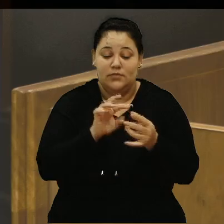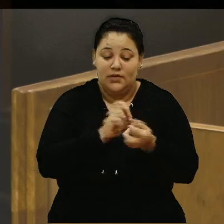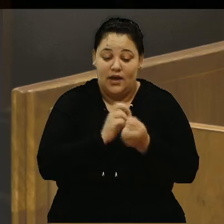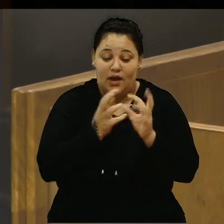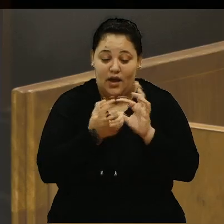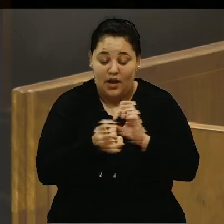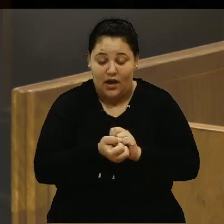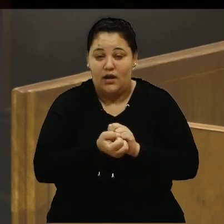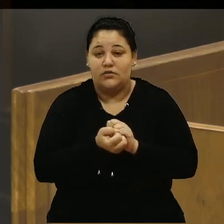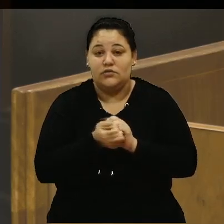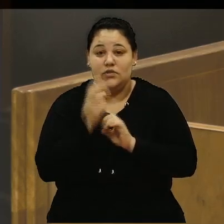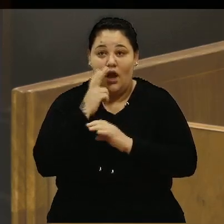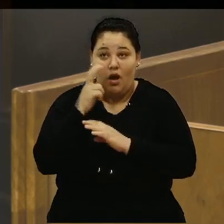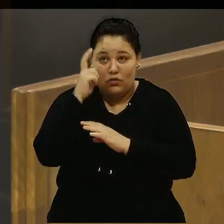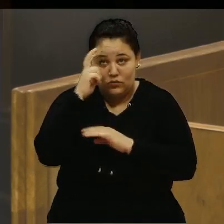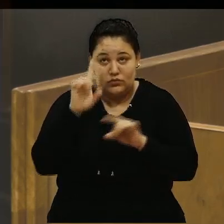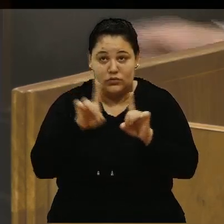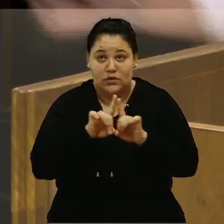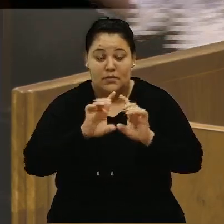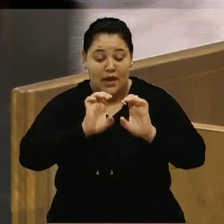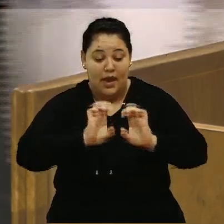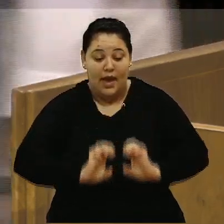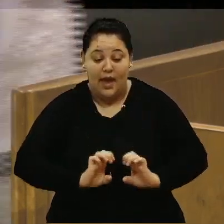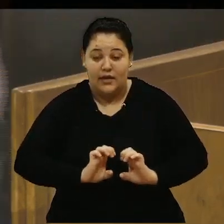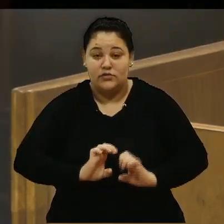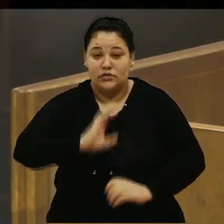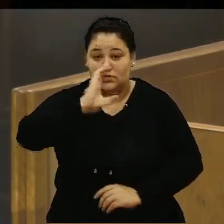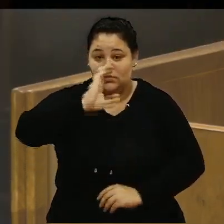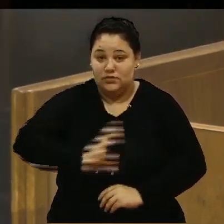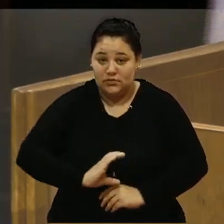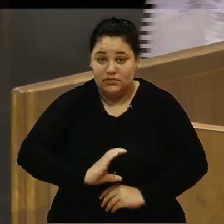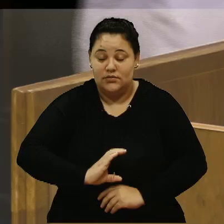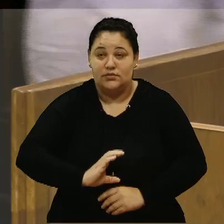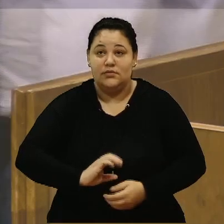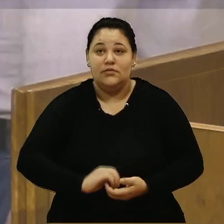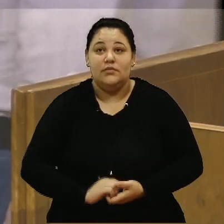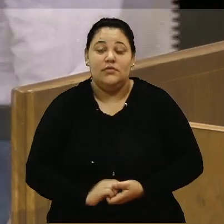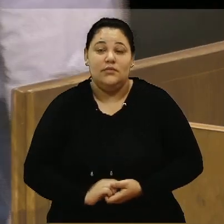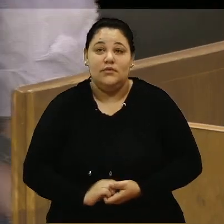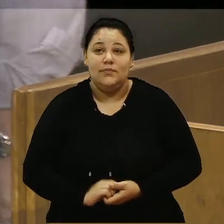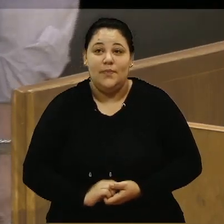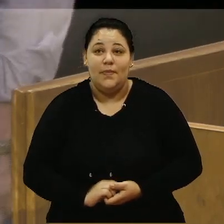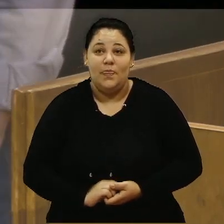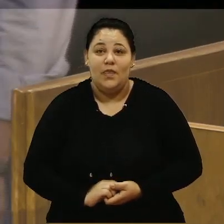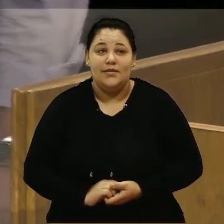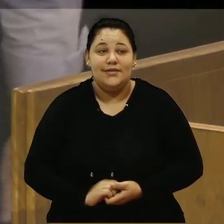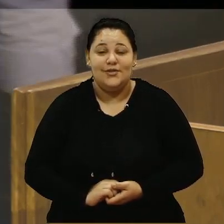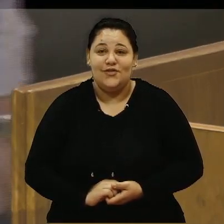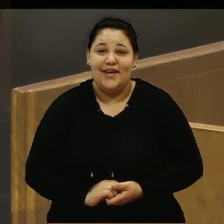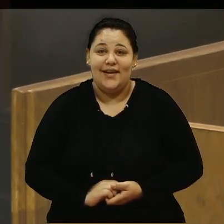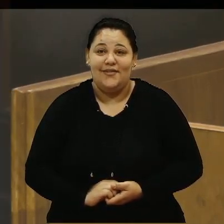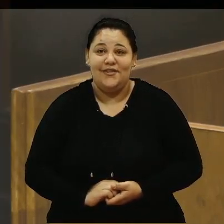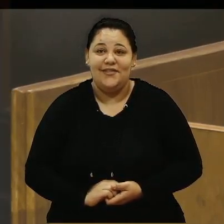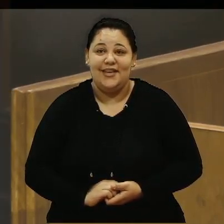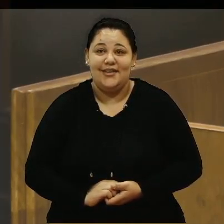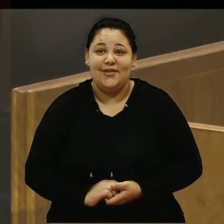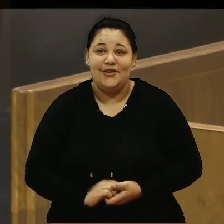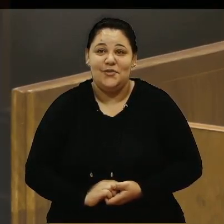cultura, à ética e à cidadania, o esporte e o lazer.